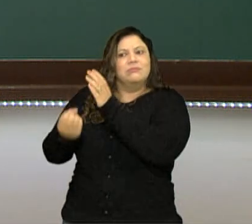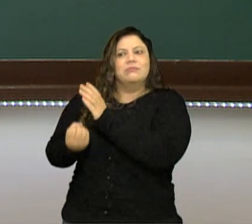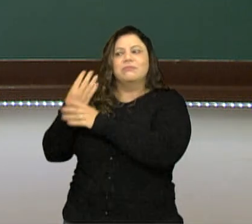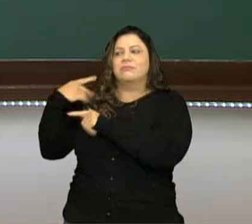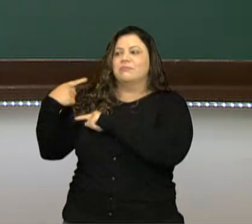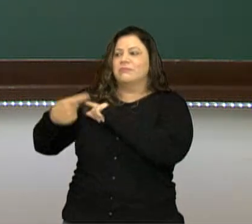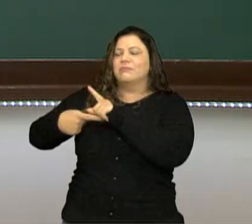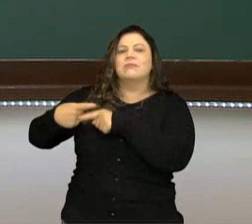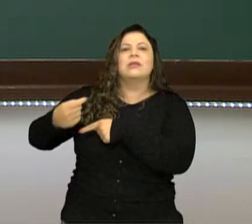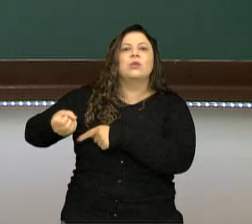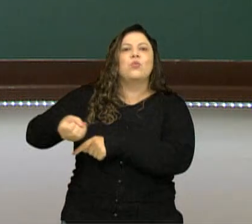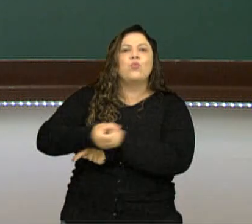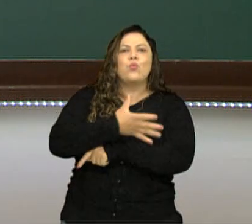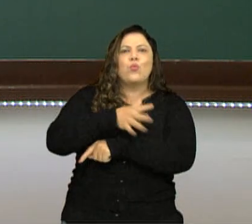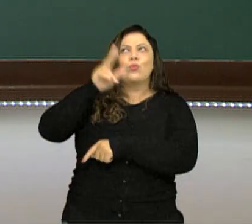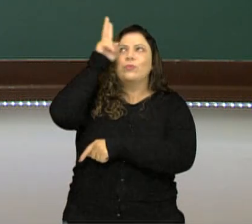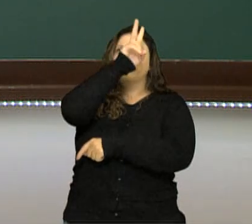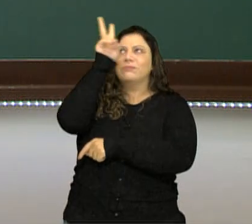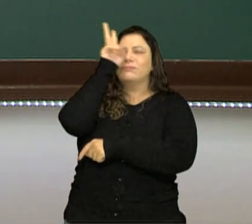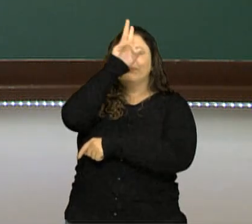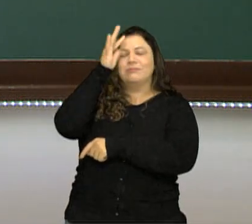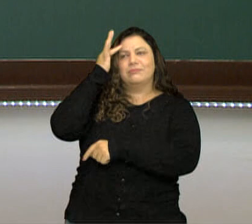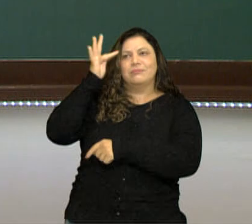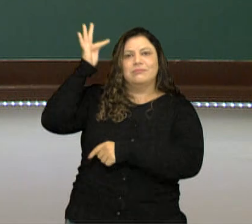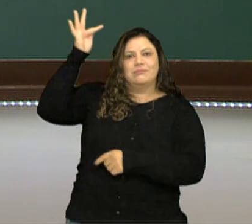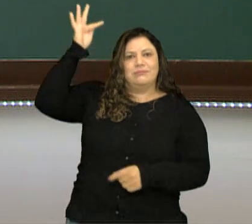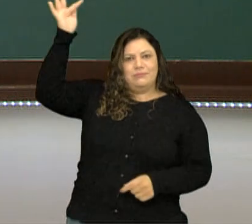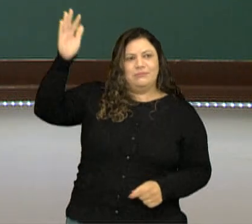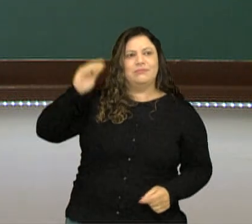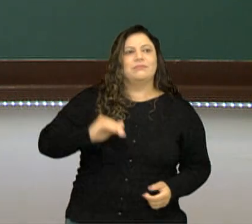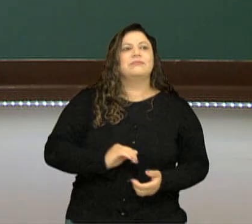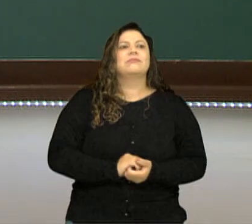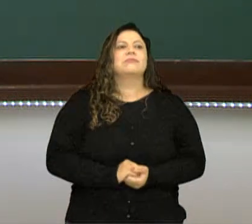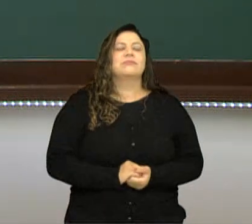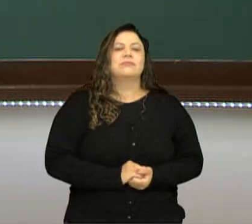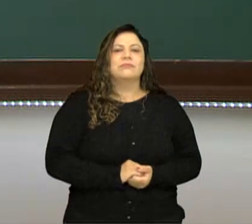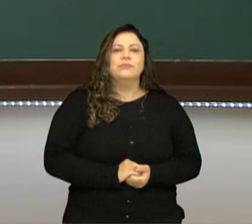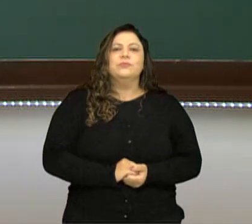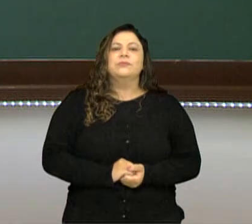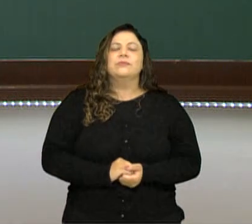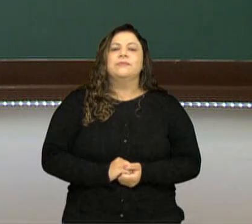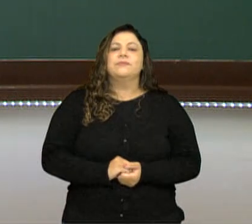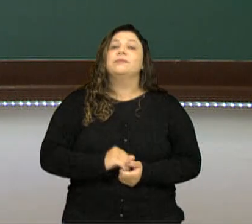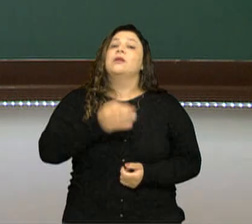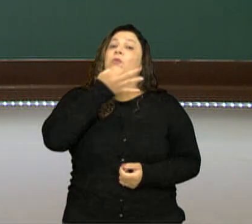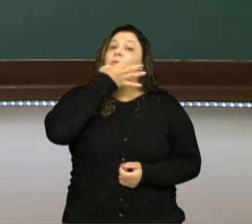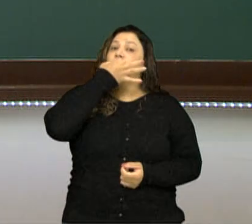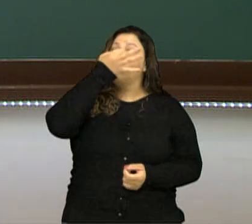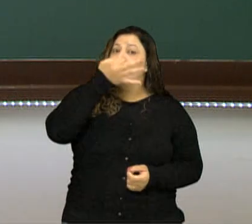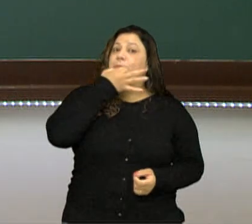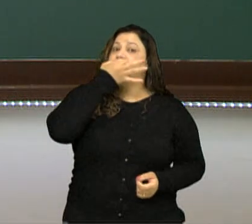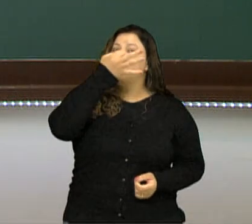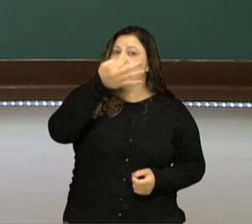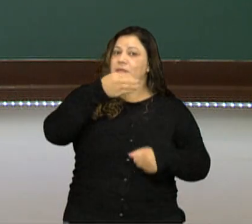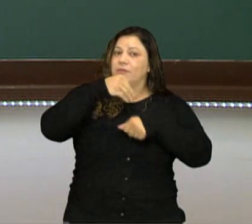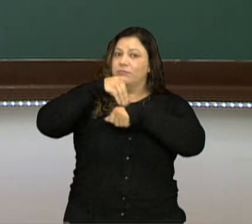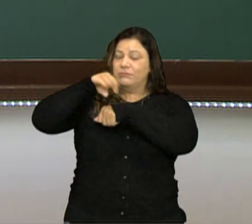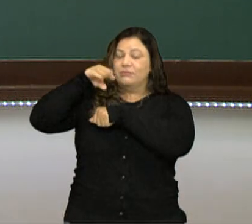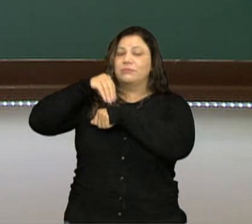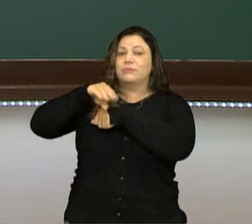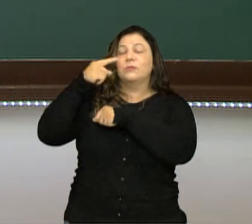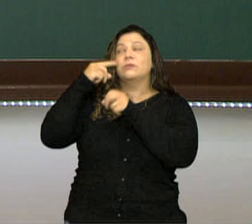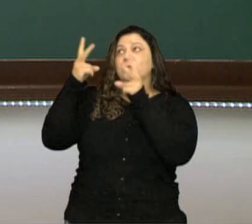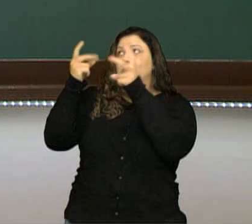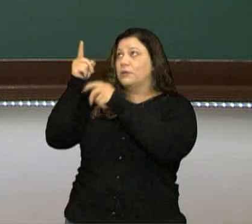história da filosofia. Vamos entender melhor essa reflexão. Antes disso, como sugestão, eu deixo para